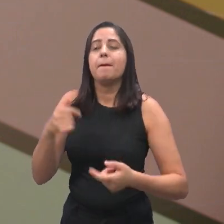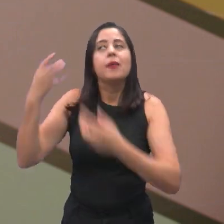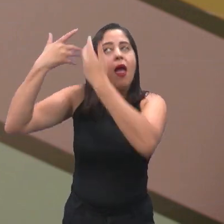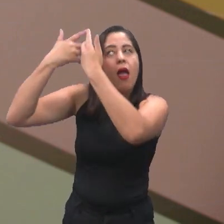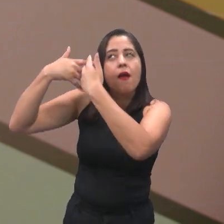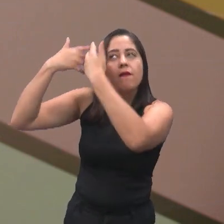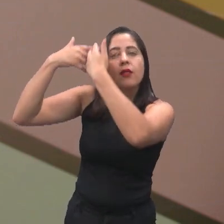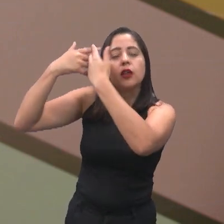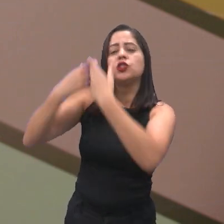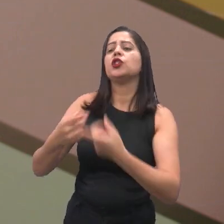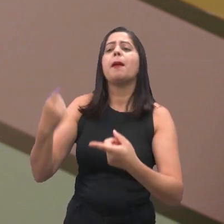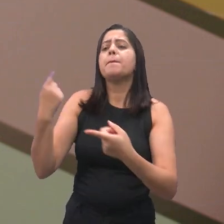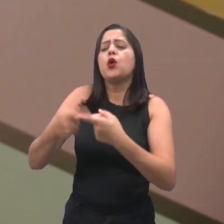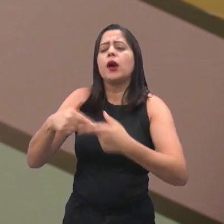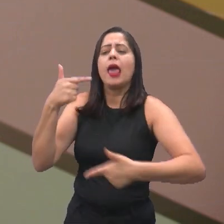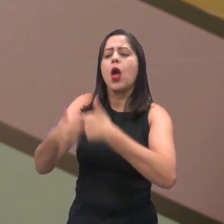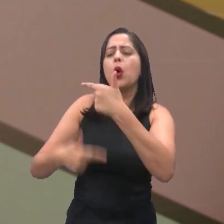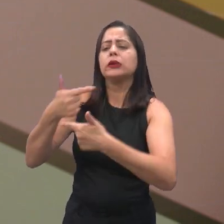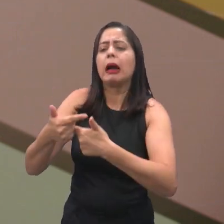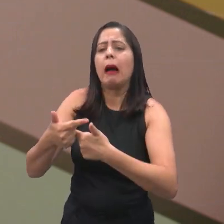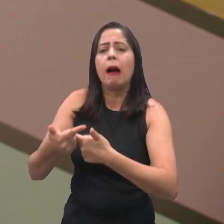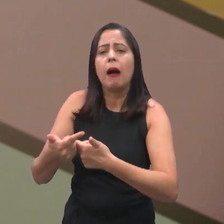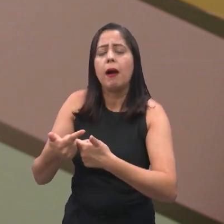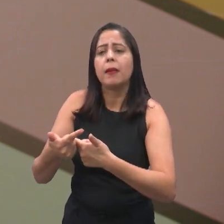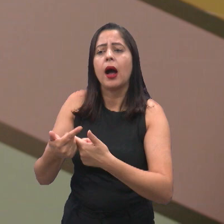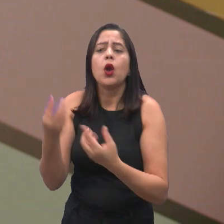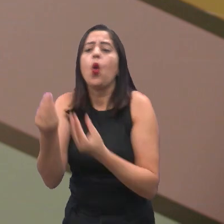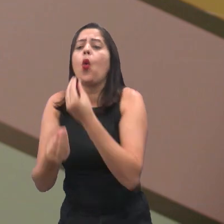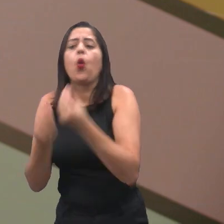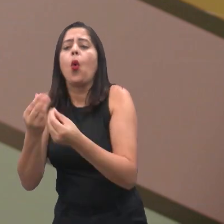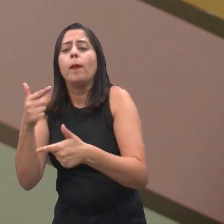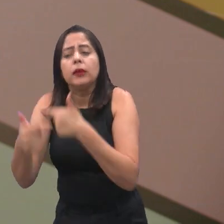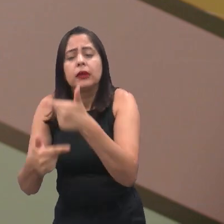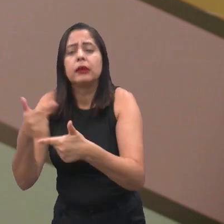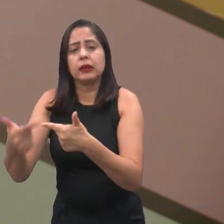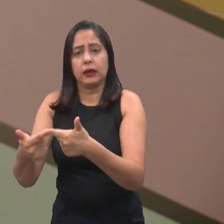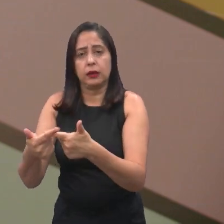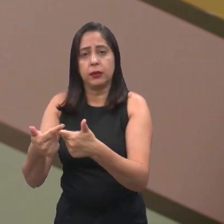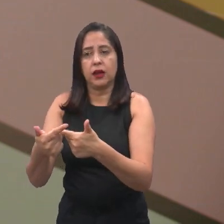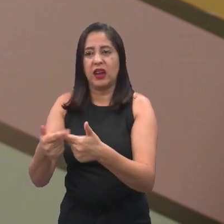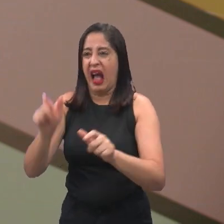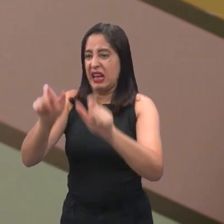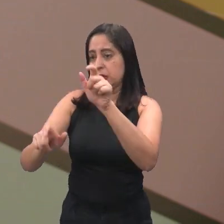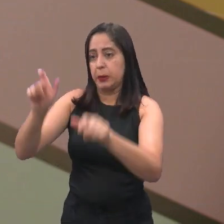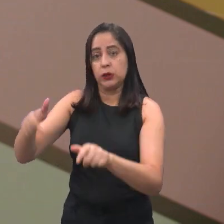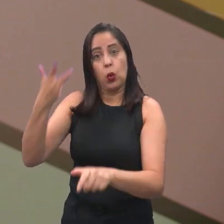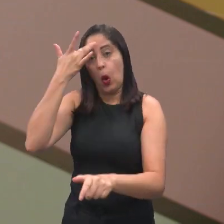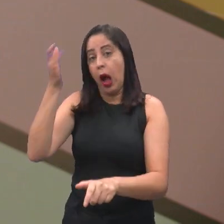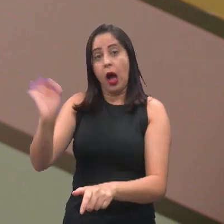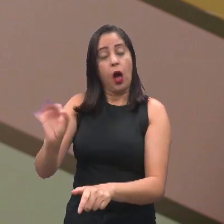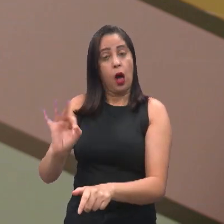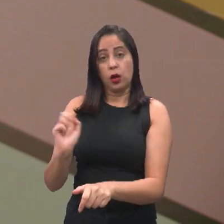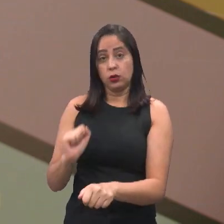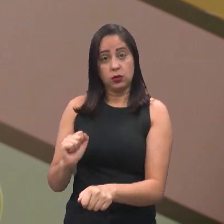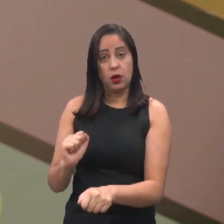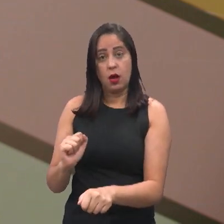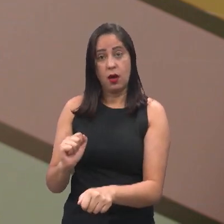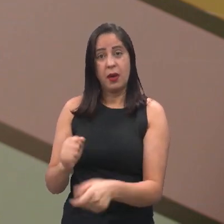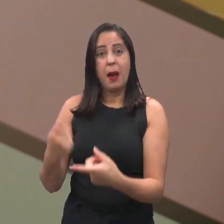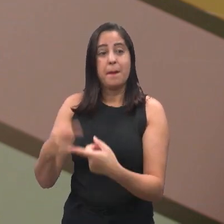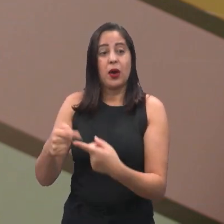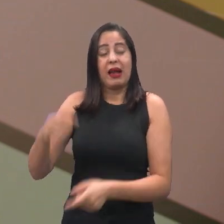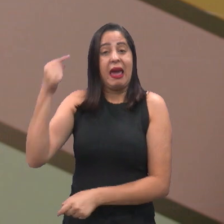Então, tudo isso ajuda muito a gente prevenir o burnout. Muitas pessoas não reconhecem porque entendem que esse